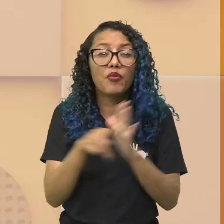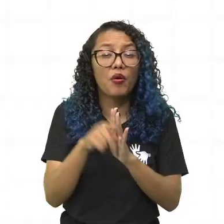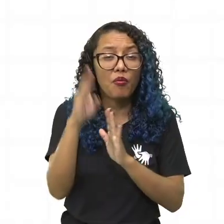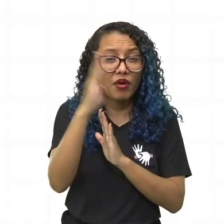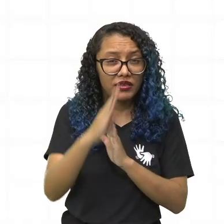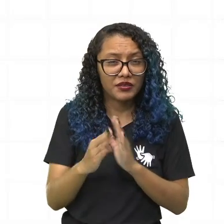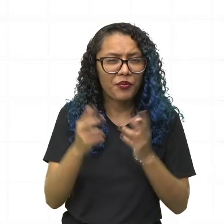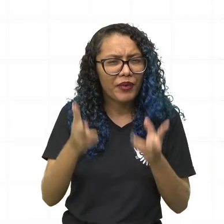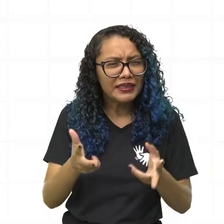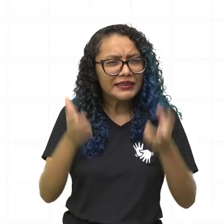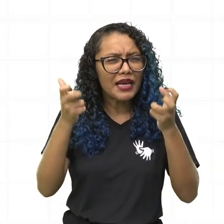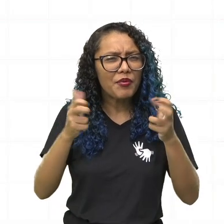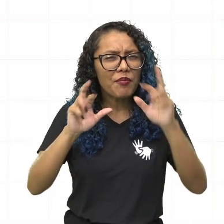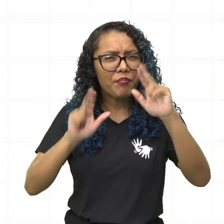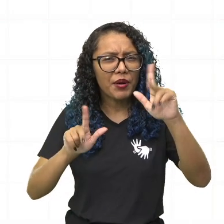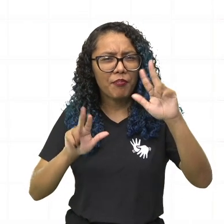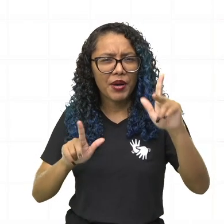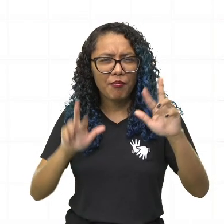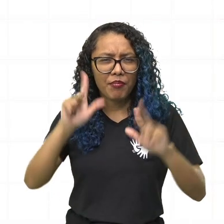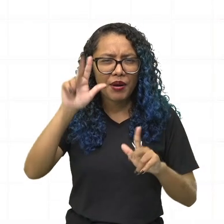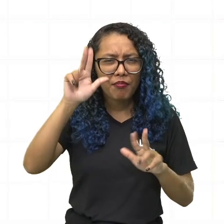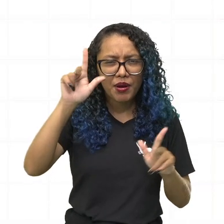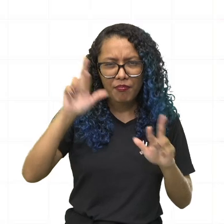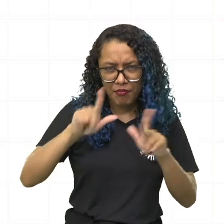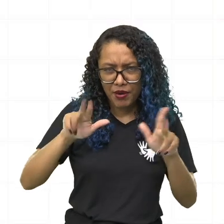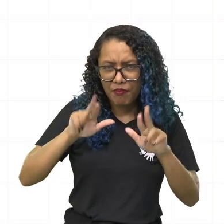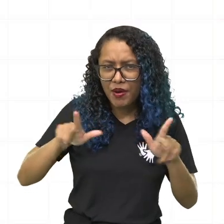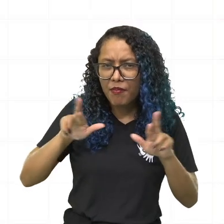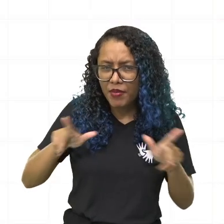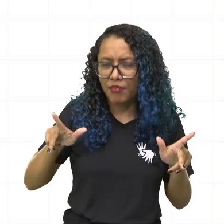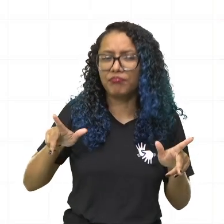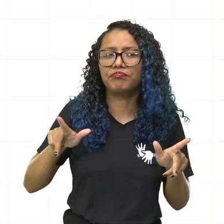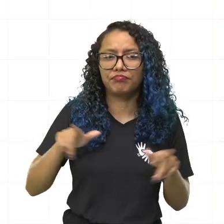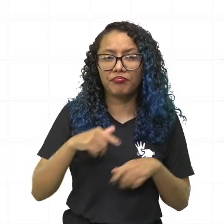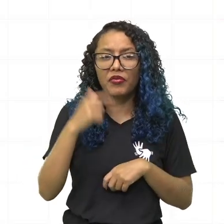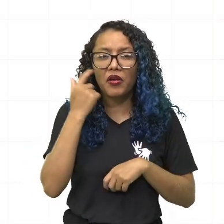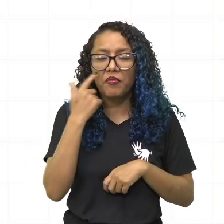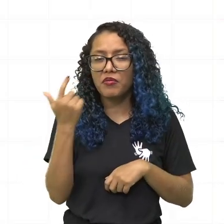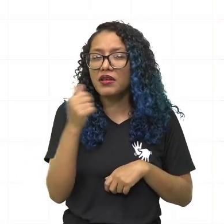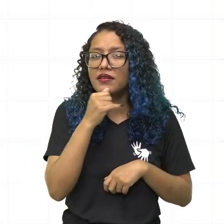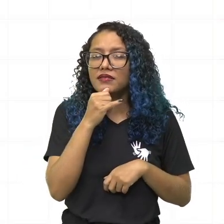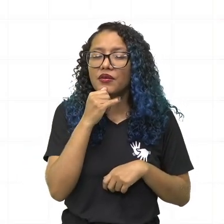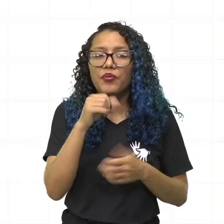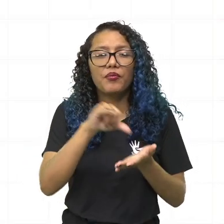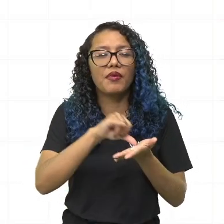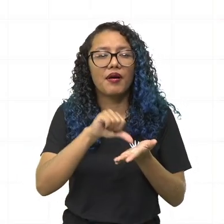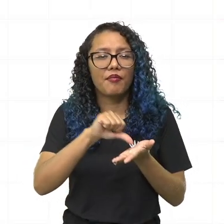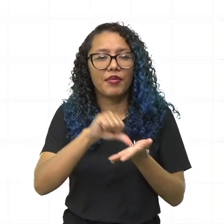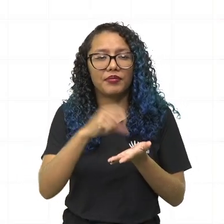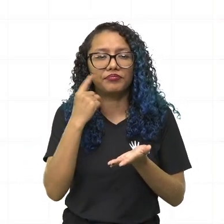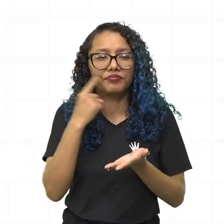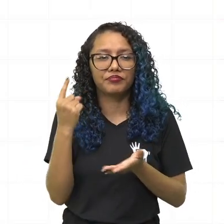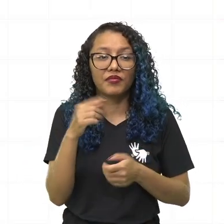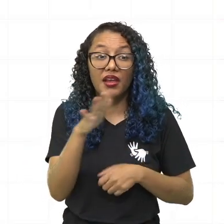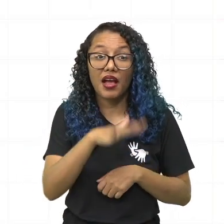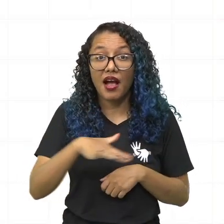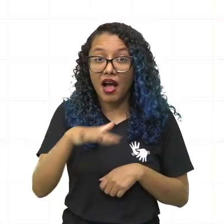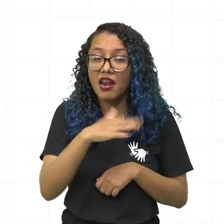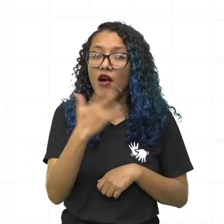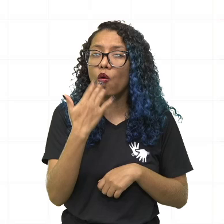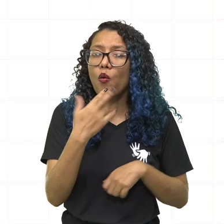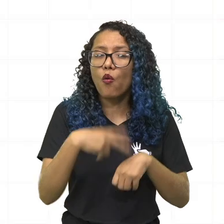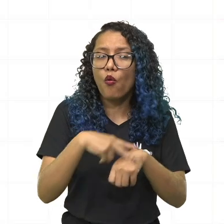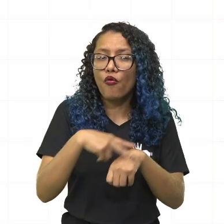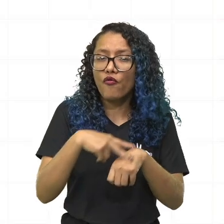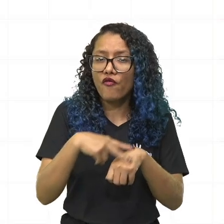nesse mapa, nesse grande mapa que a gente está vendo aí nessa tela, olha só, todas essas áreas que aparecem em